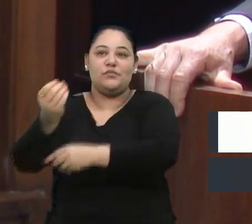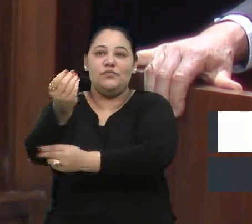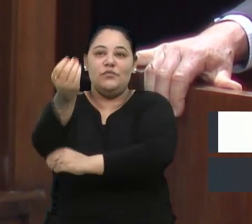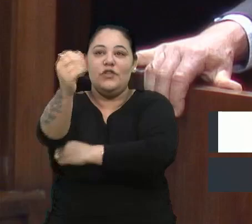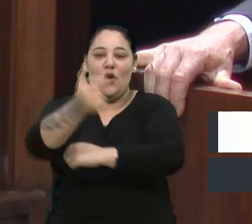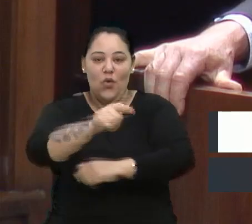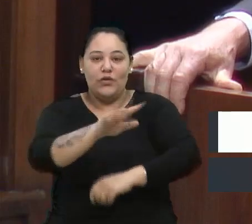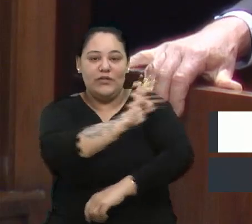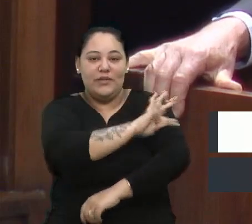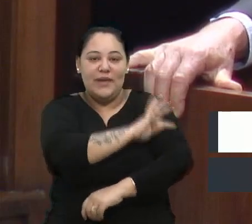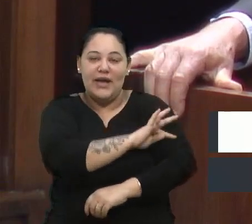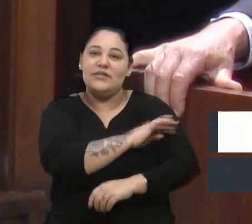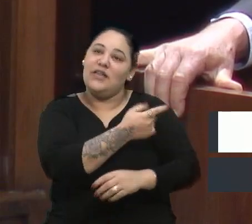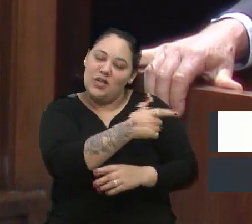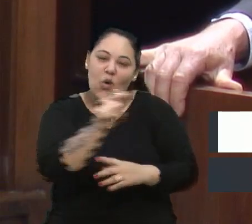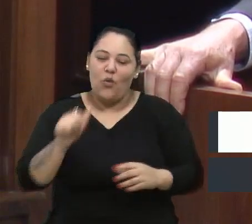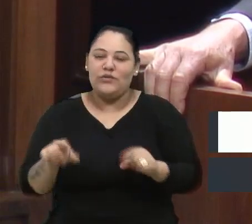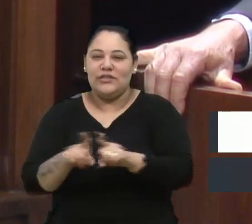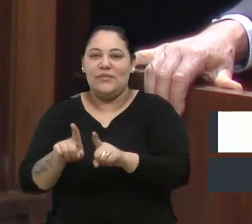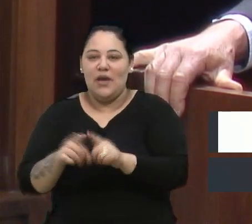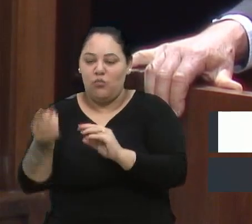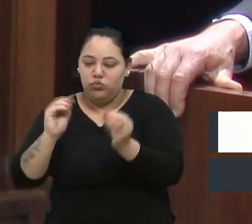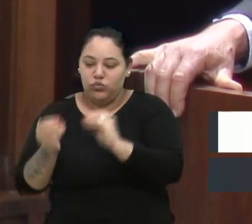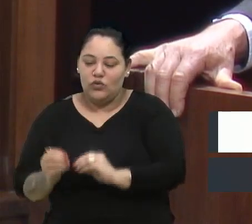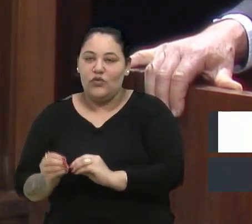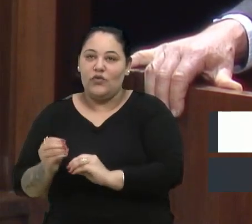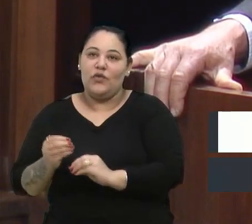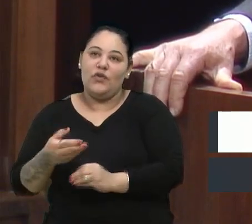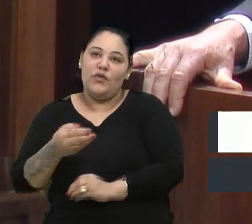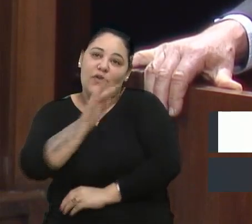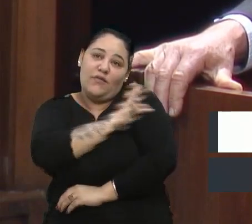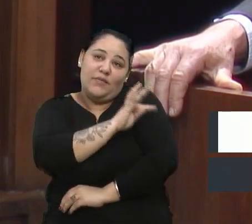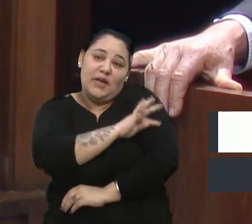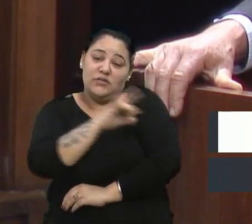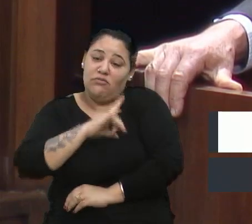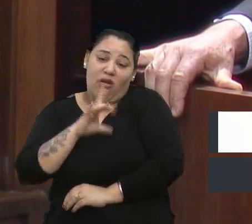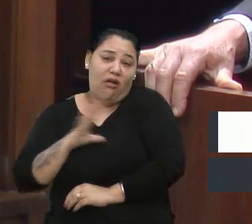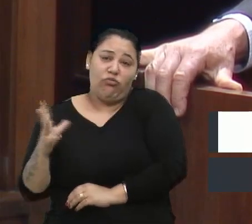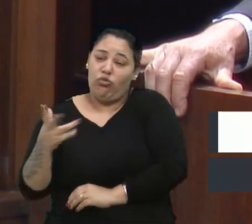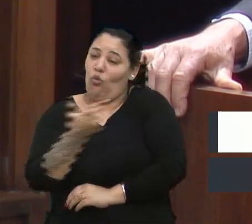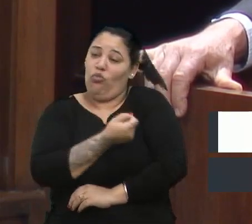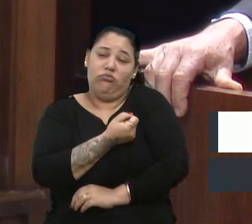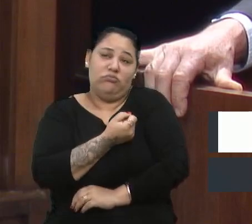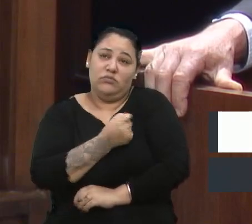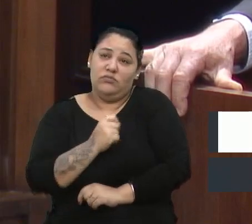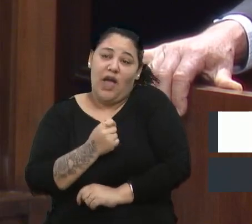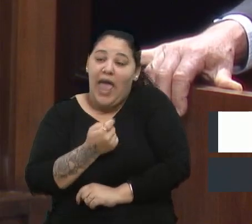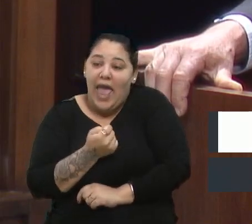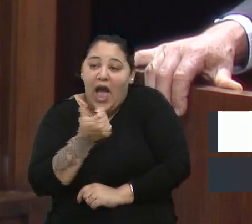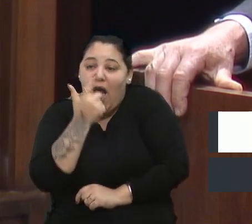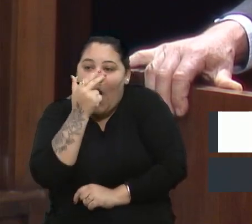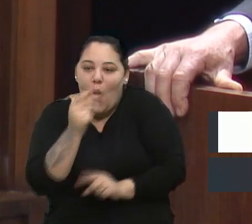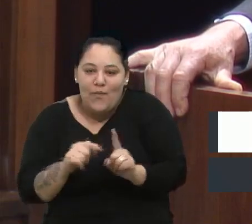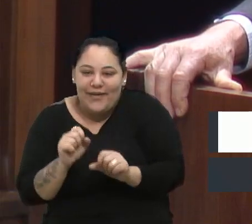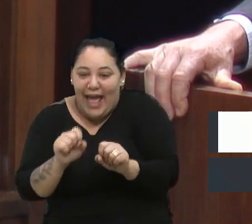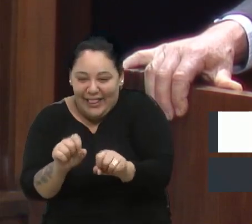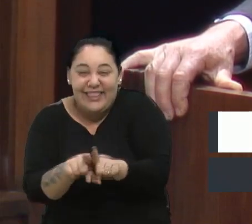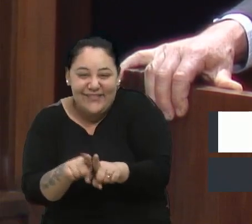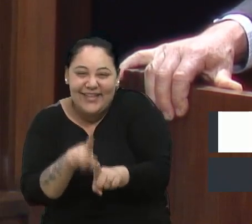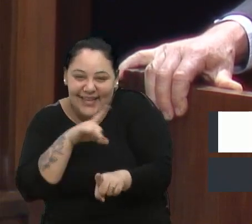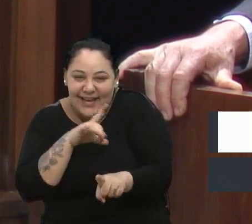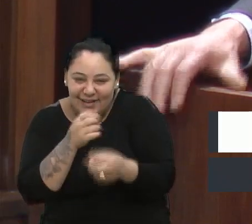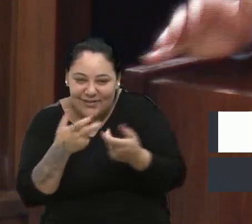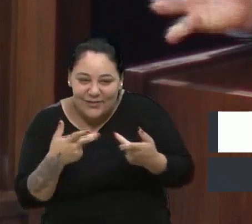que outros virão. Hoje, a Farmácia São João tem praticamente de tudo, mas nós, como representante público, pontuar,